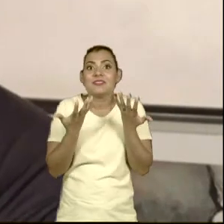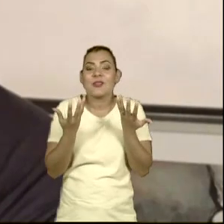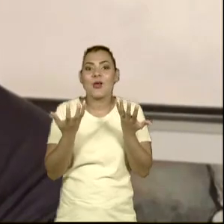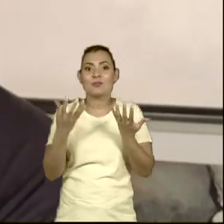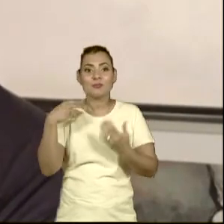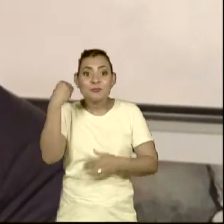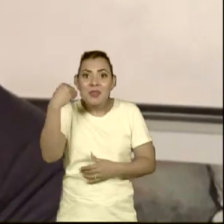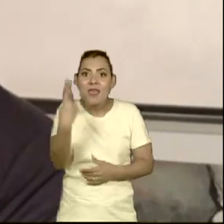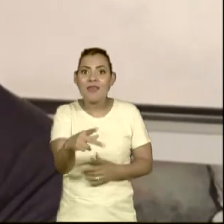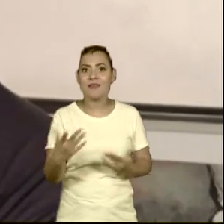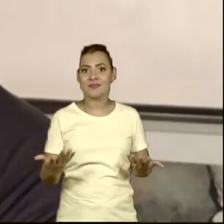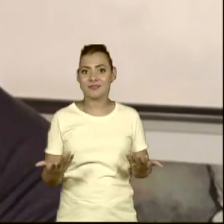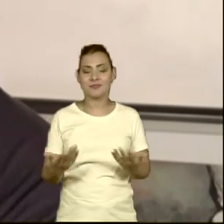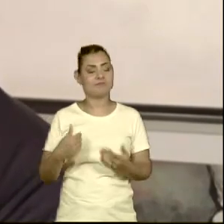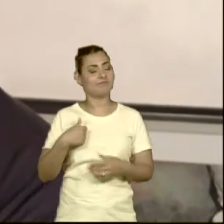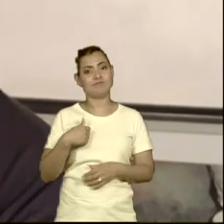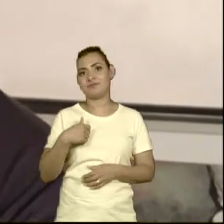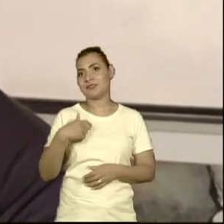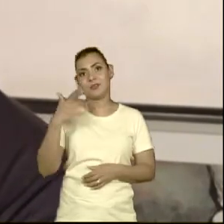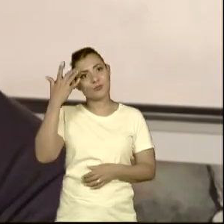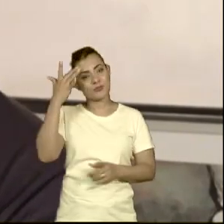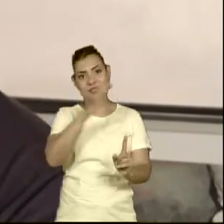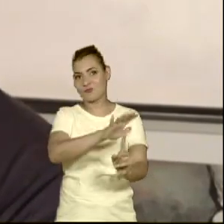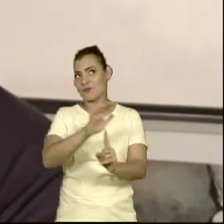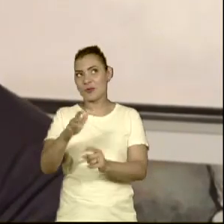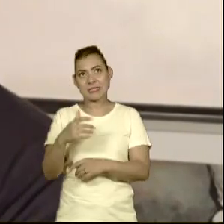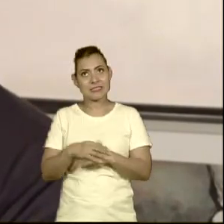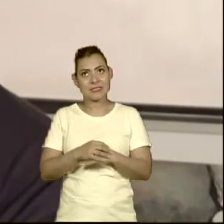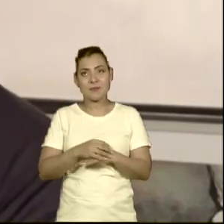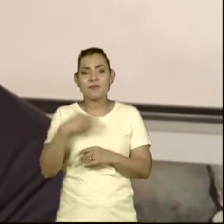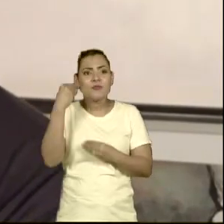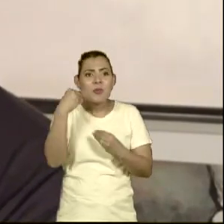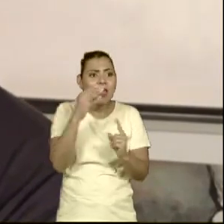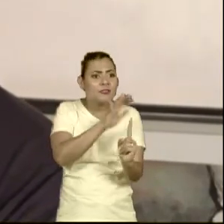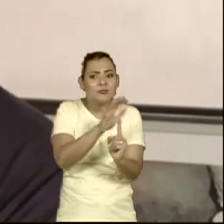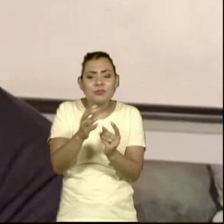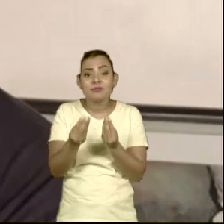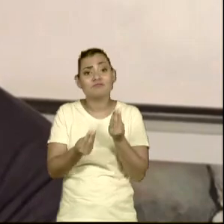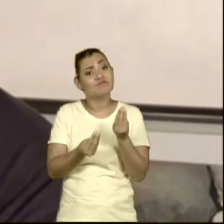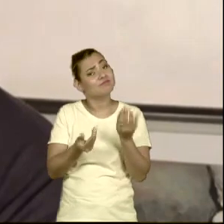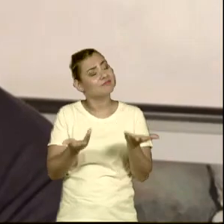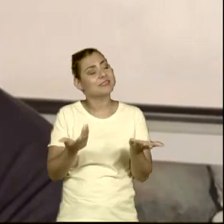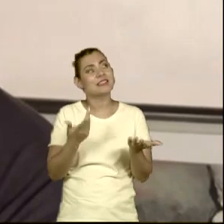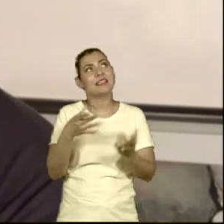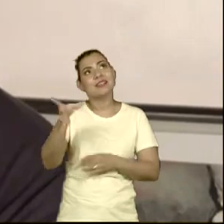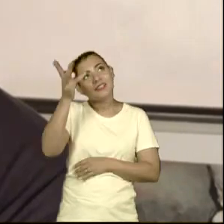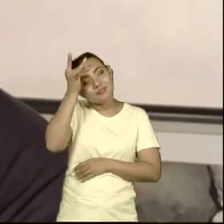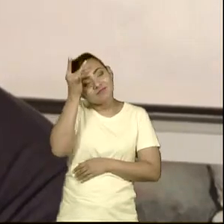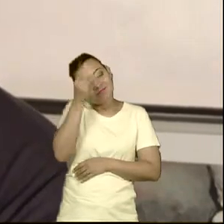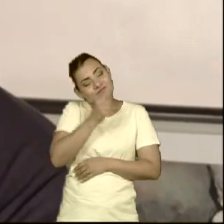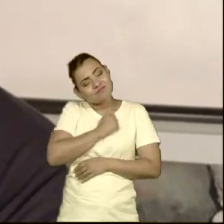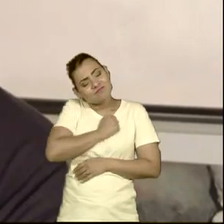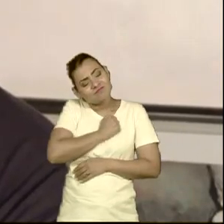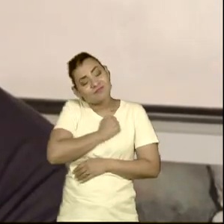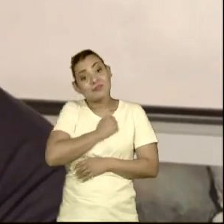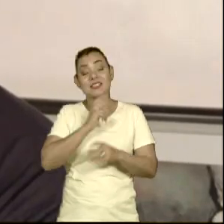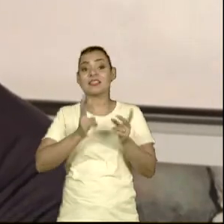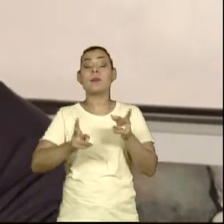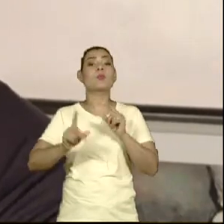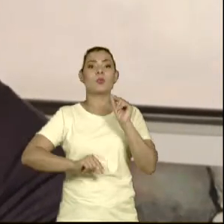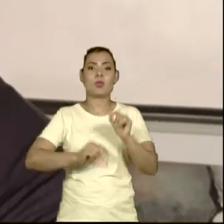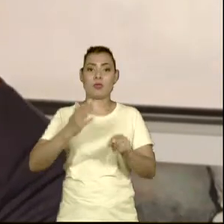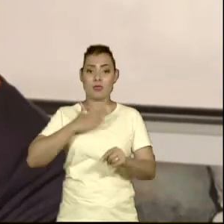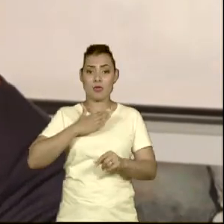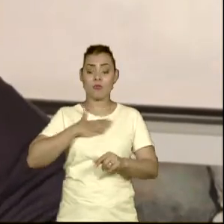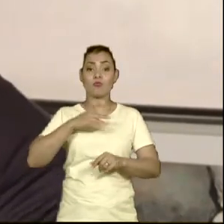Rafa, eu acho que eu não tenho noção dessa influência, cara. Eu tenho uma coisa inesquecível para mim que